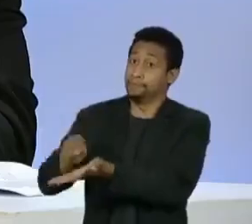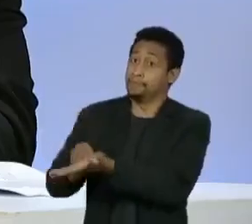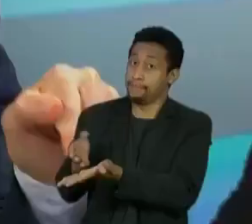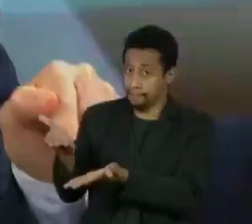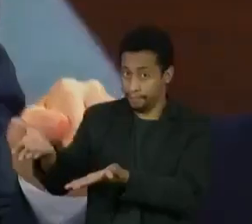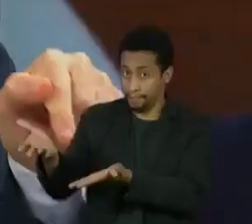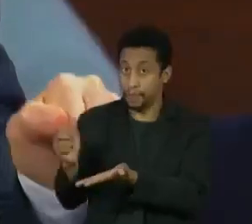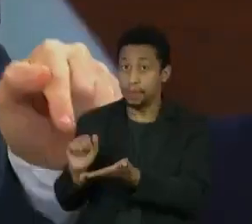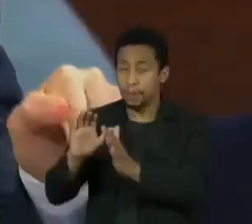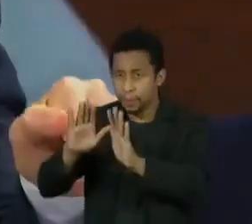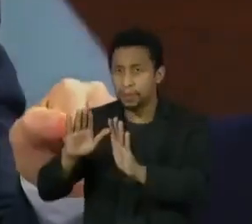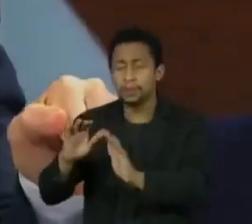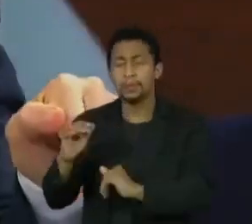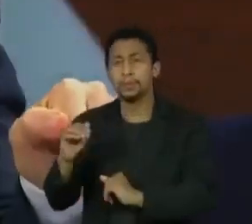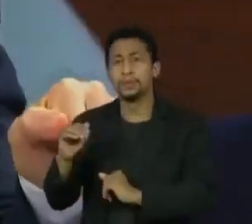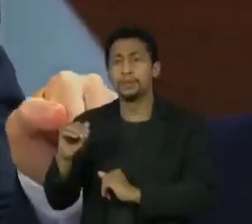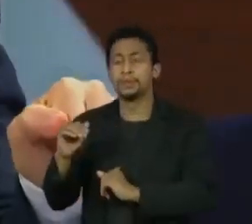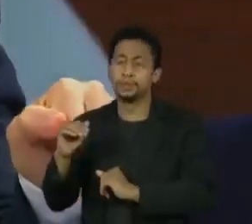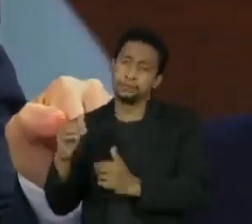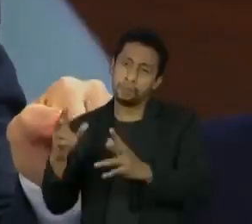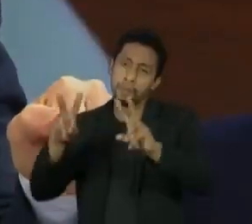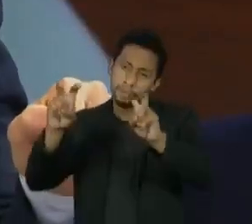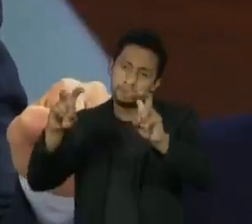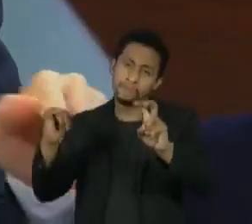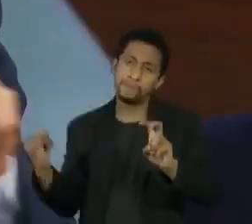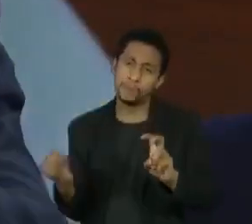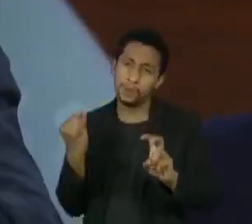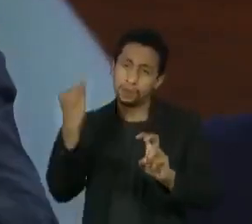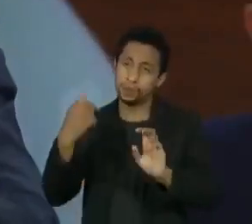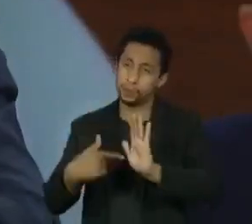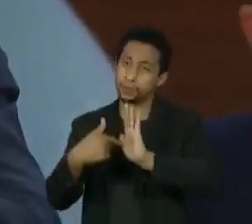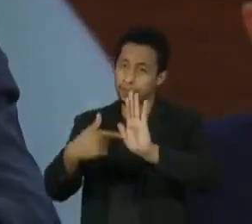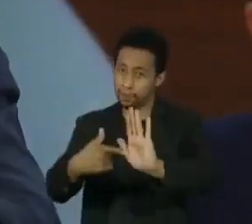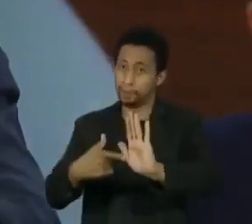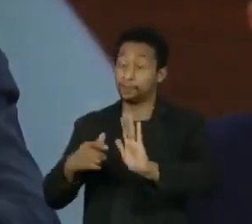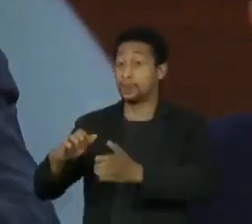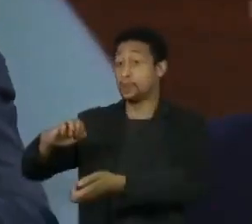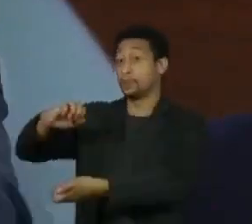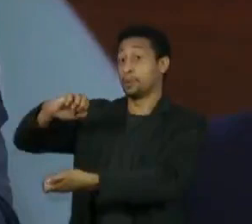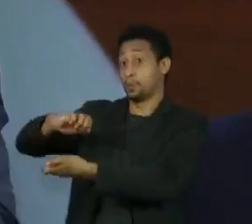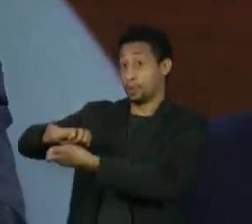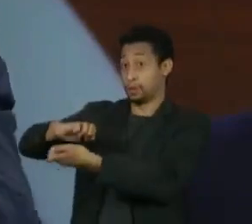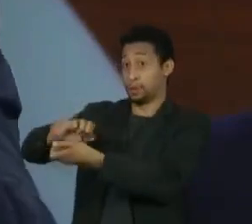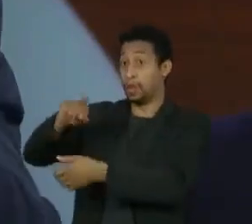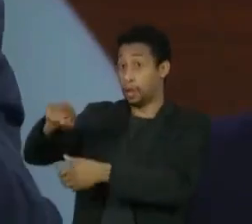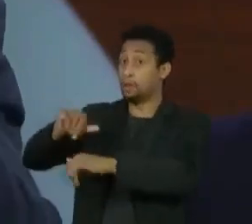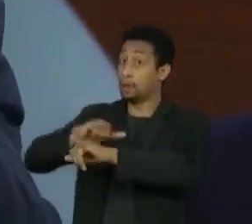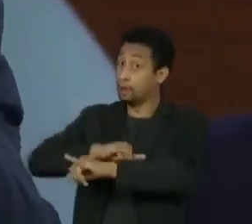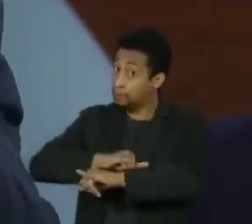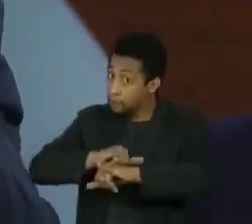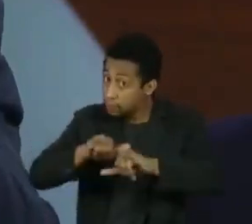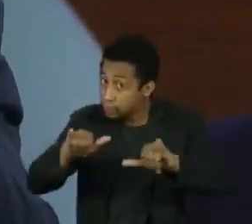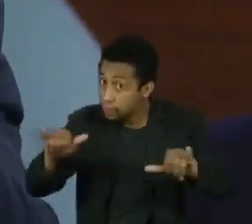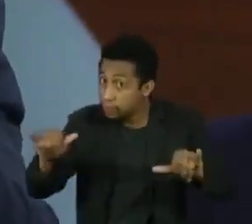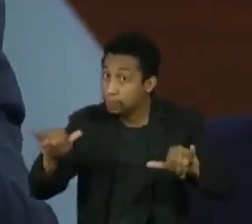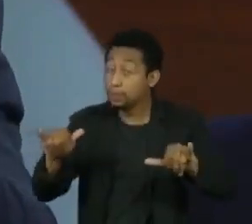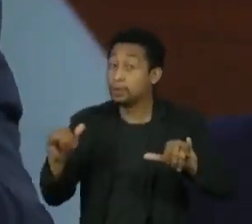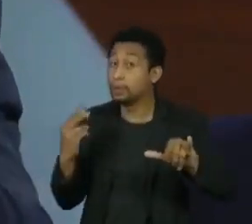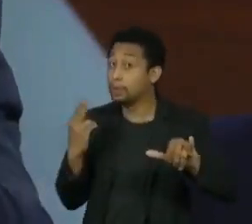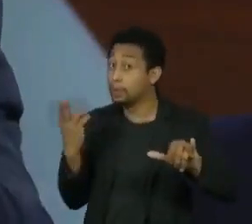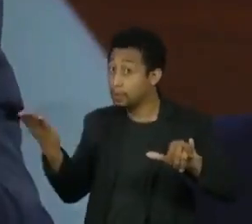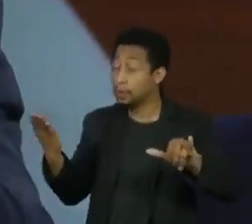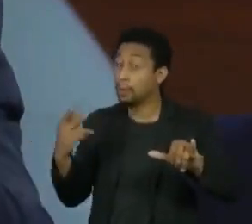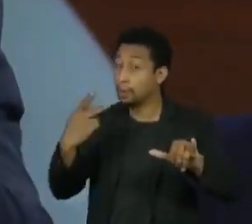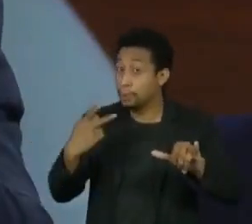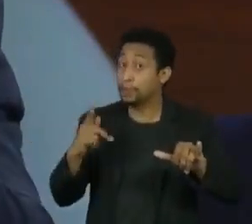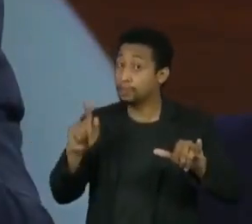um ponto importante de enfatizar, que o Supremo Tribunal Federal já deu dois recados ao Procurador-Geral da República. O